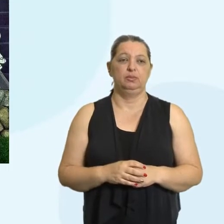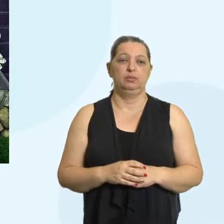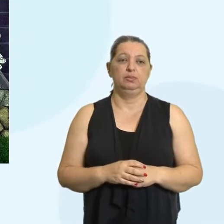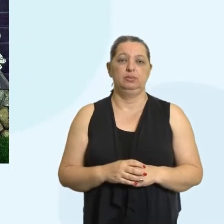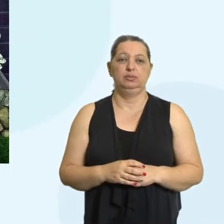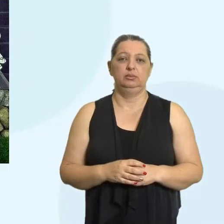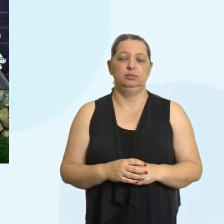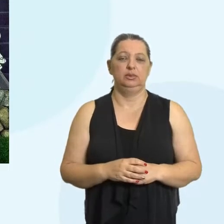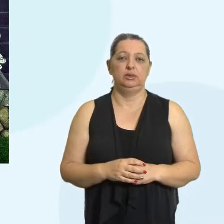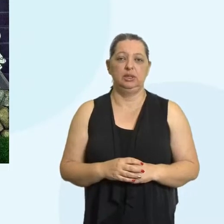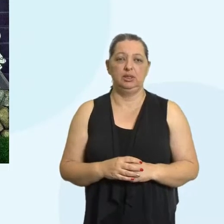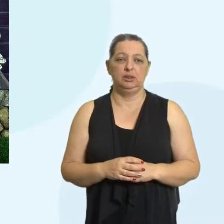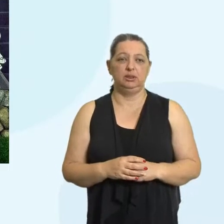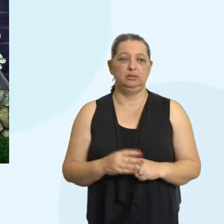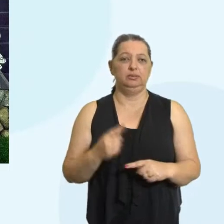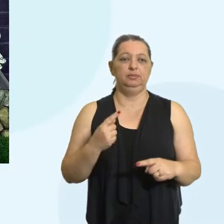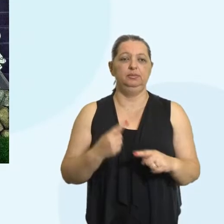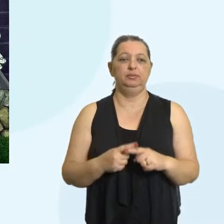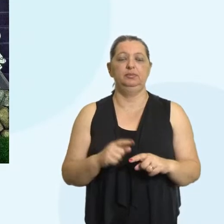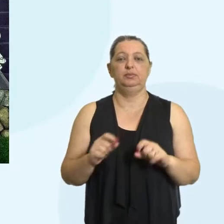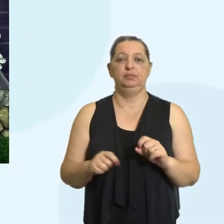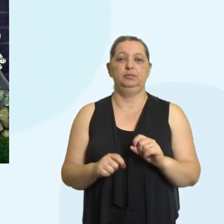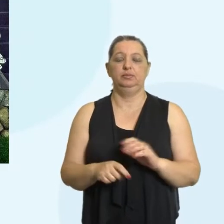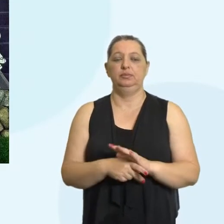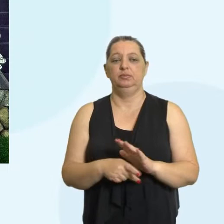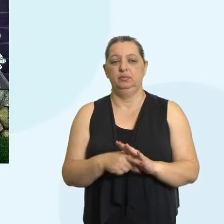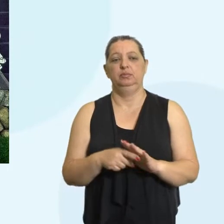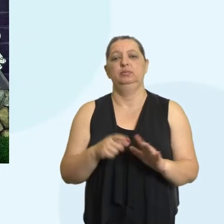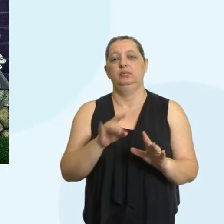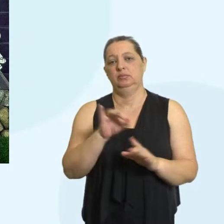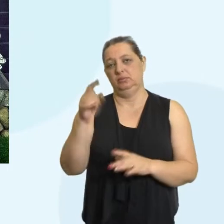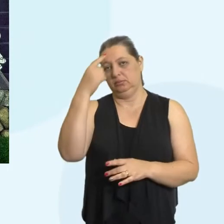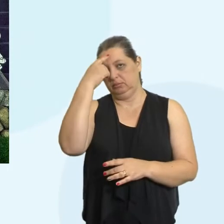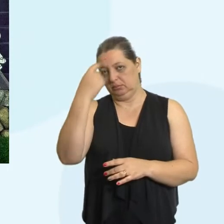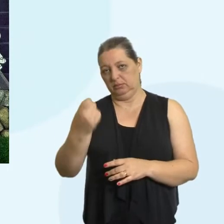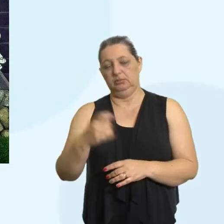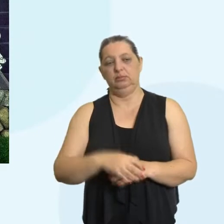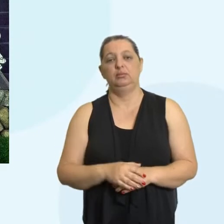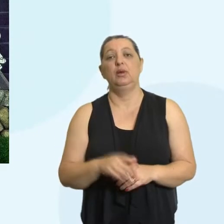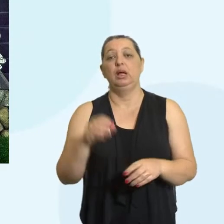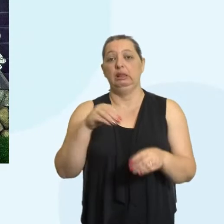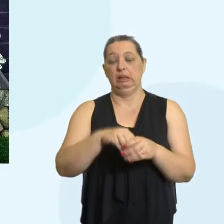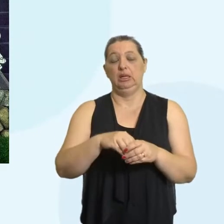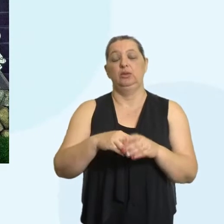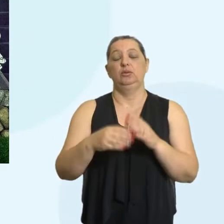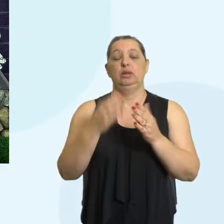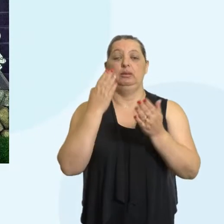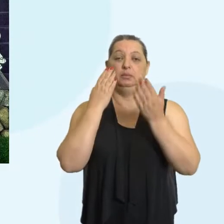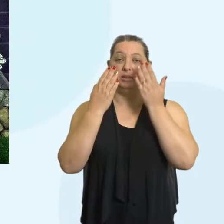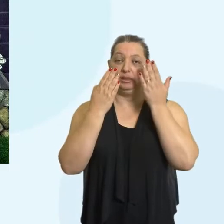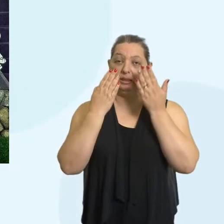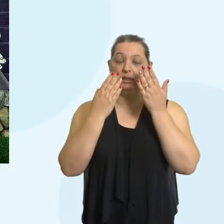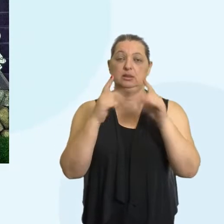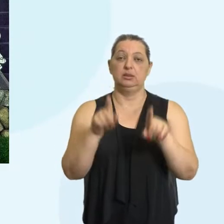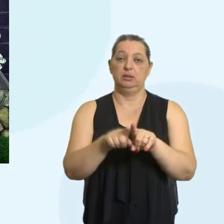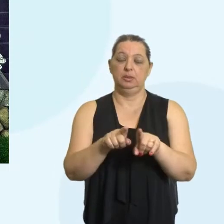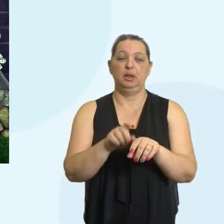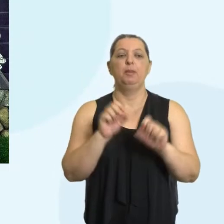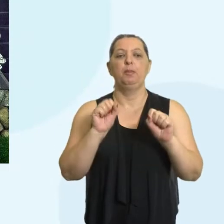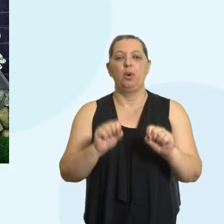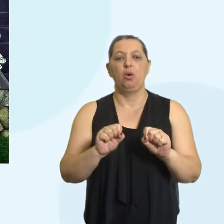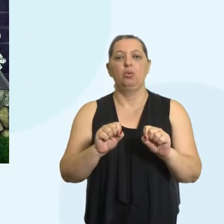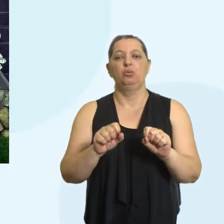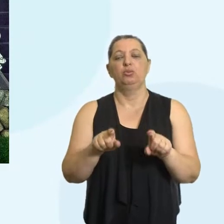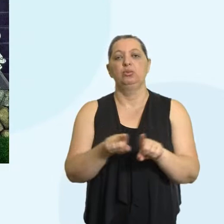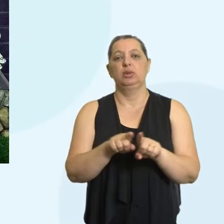das escolhas do desespero O interno de cada um dentro da psicanálise também pode ser pode